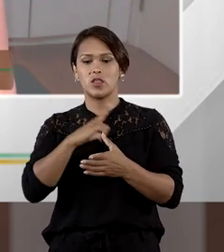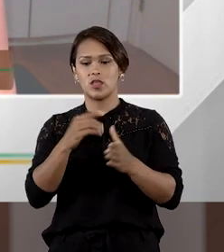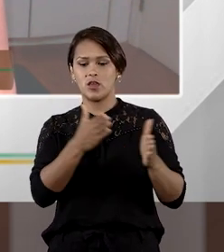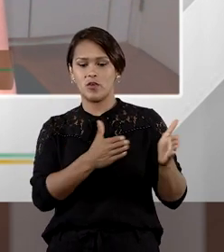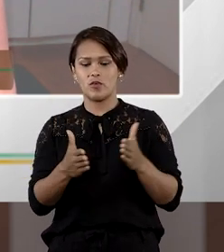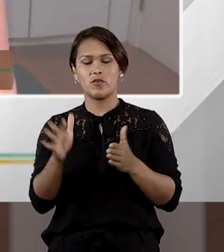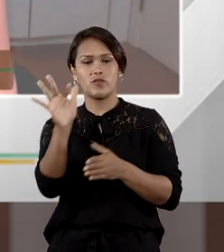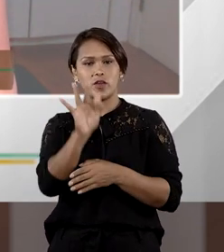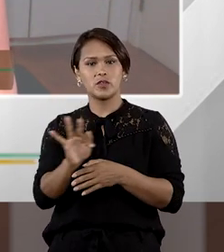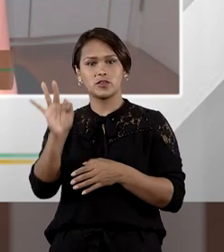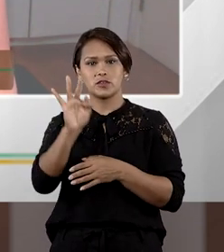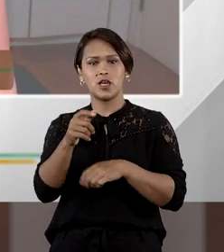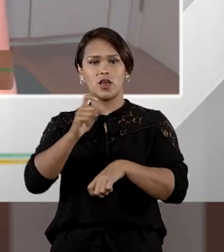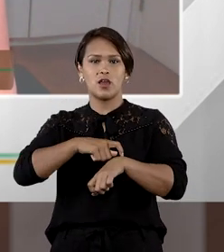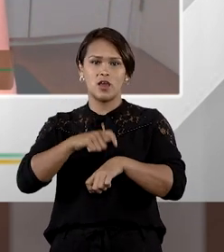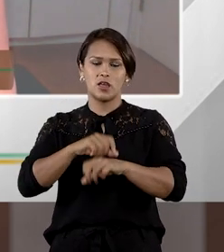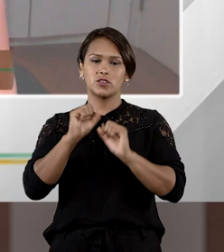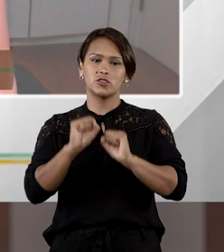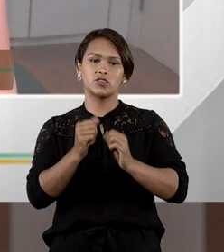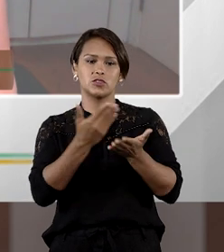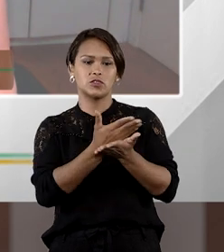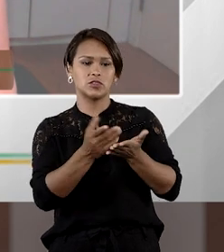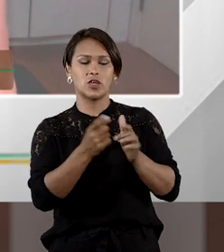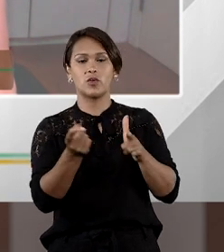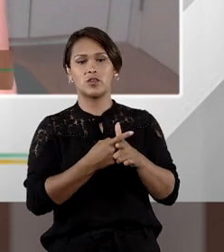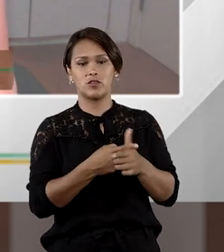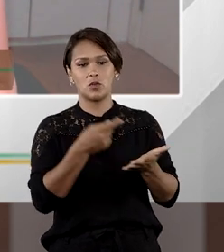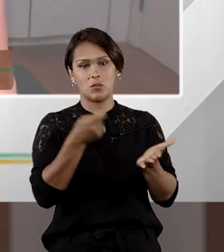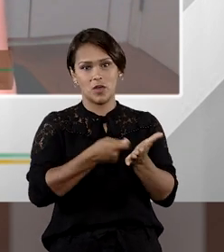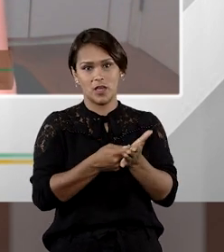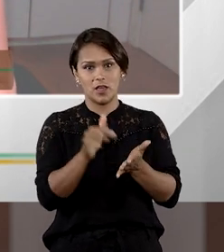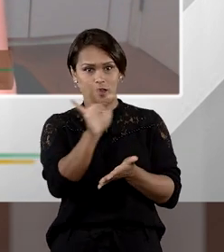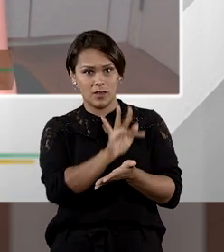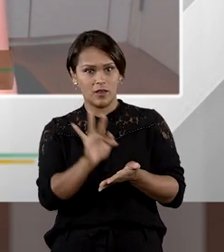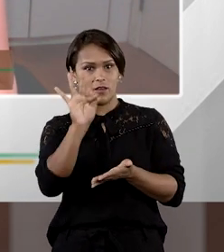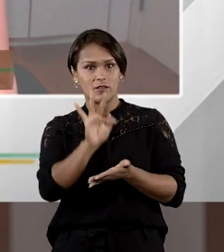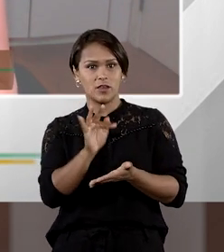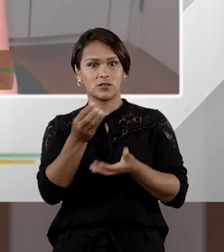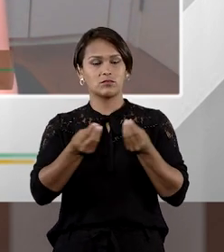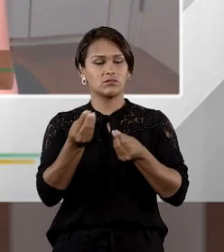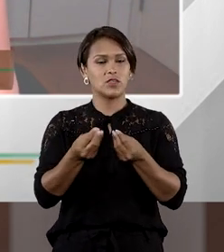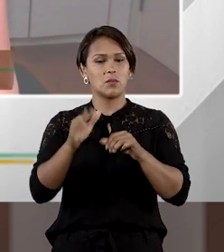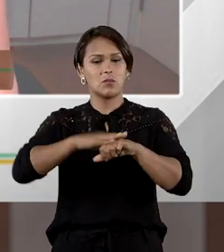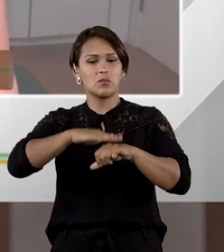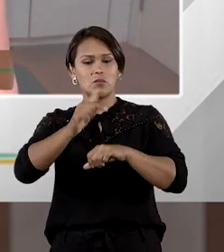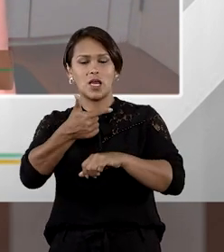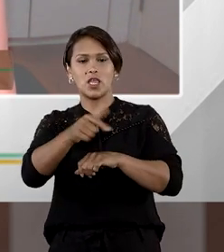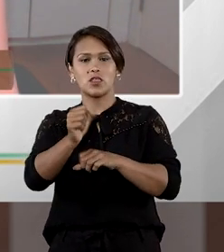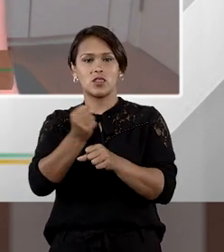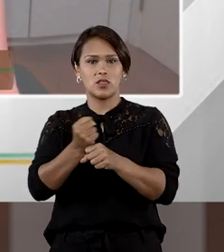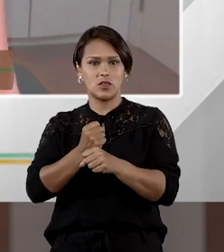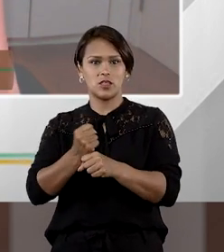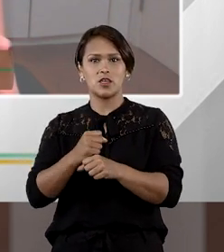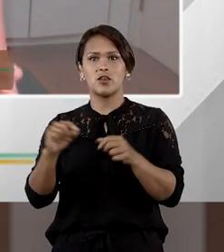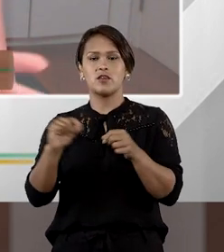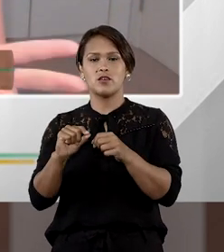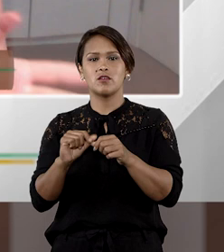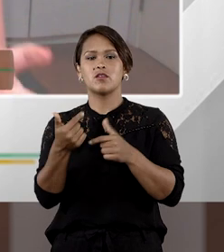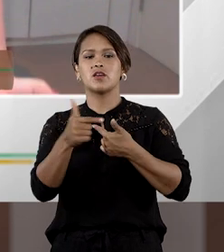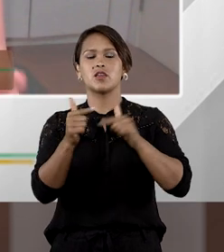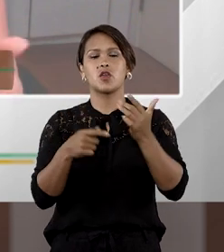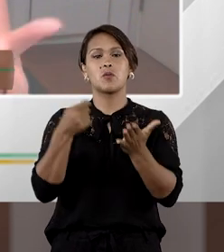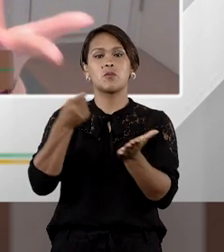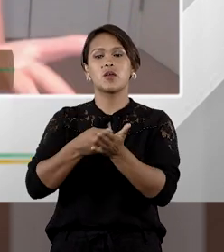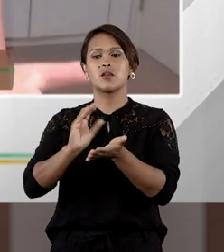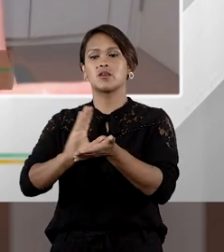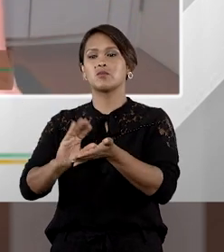fazer a faculdade, então o devedor de alimentos pagaria a faculdade e por mais 2 anos faria, né, o